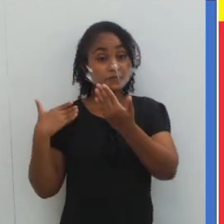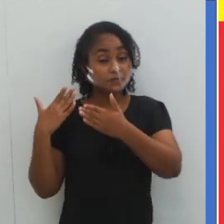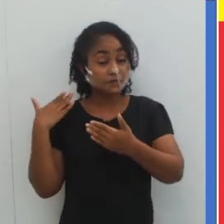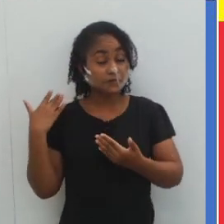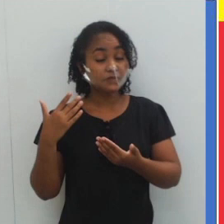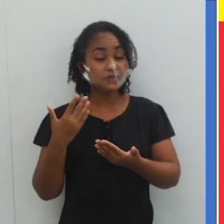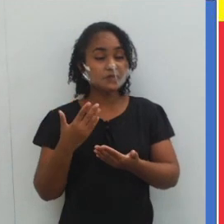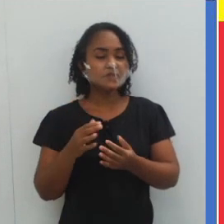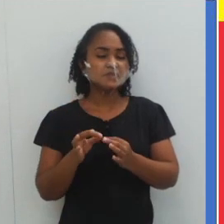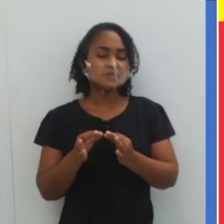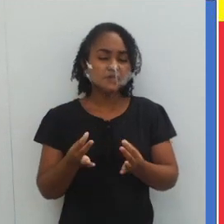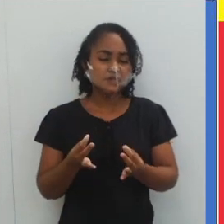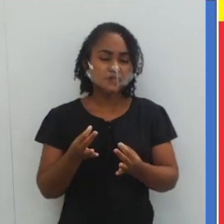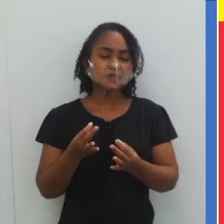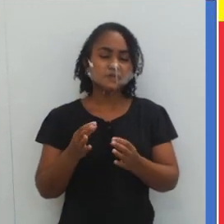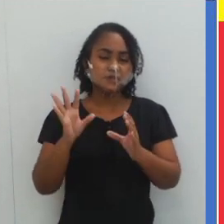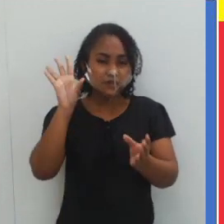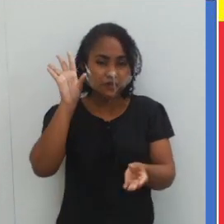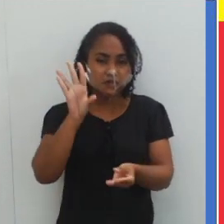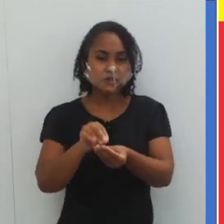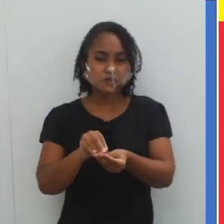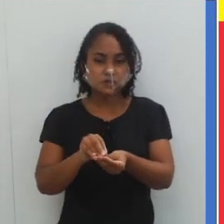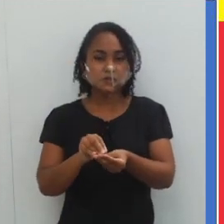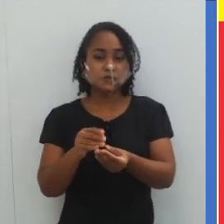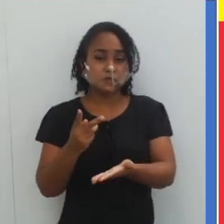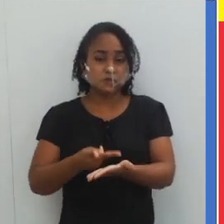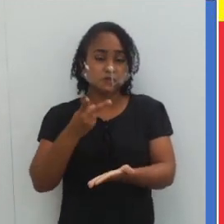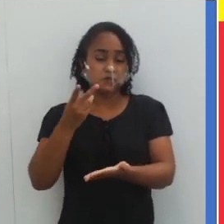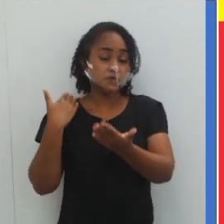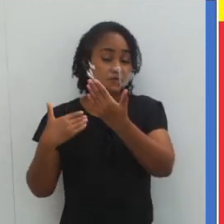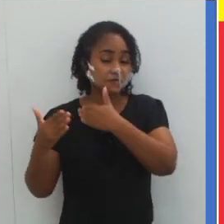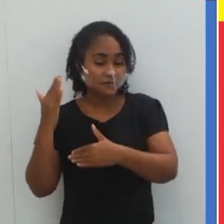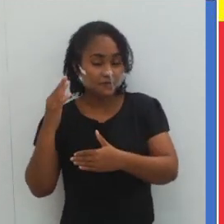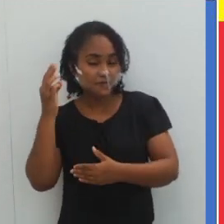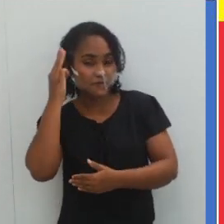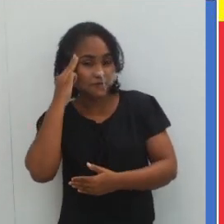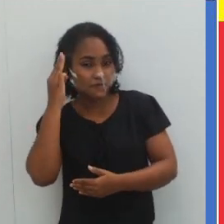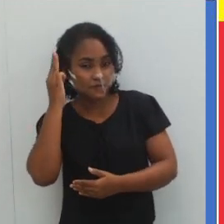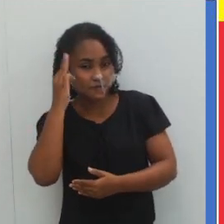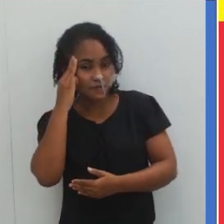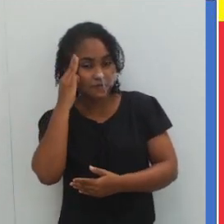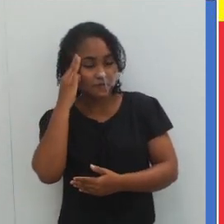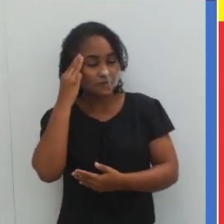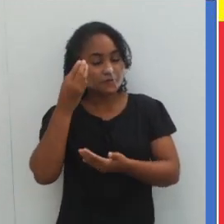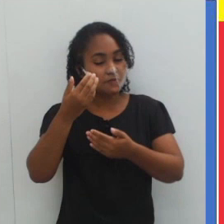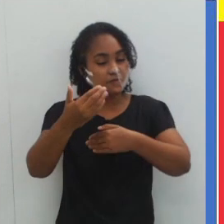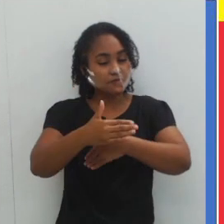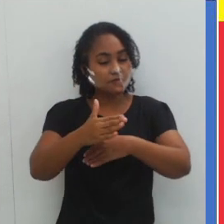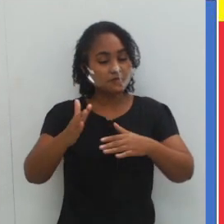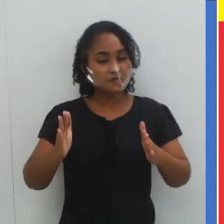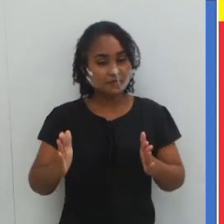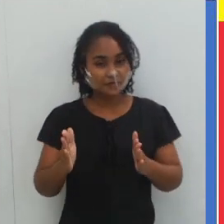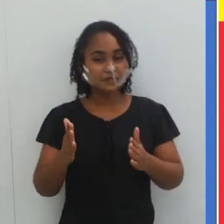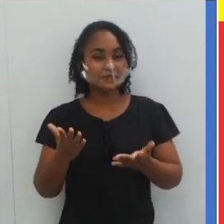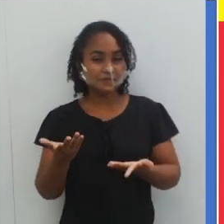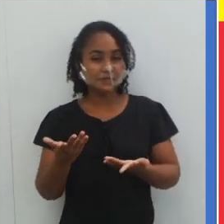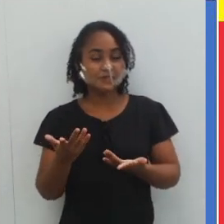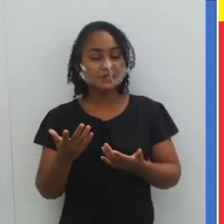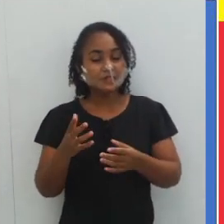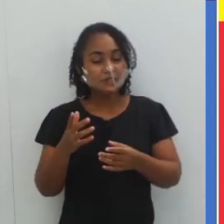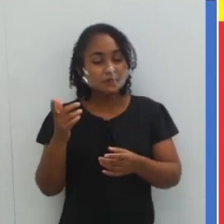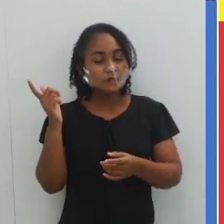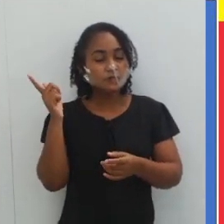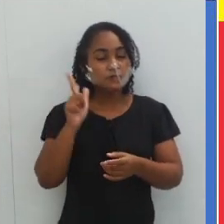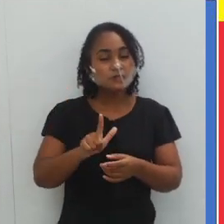Past, resumindo, são ações que ficaram aí lá no passado e na nossa Memory Box, caixa de memória,